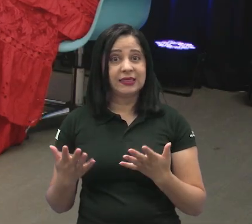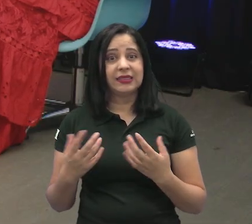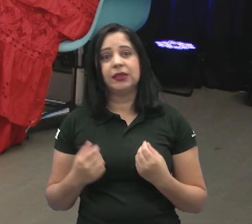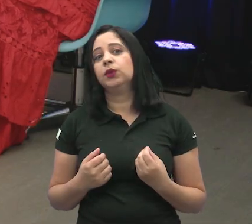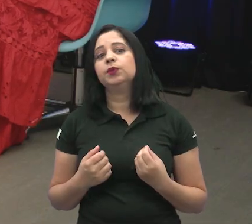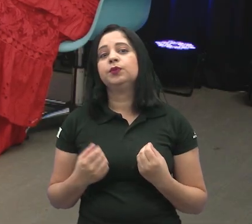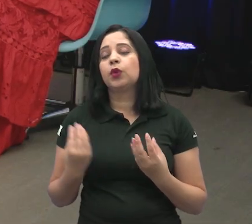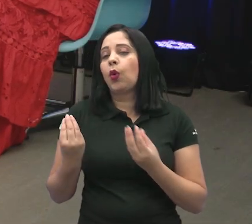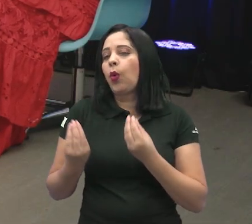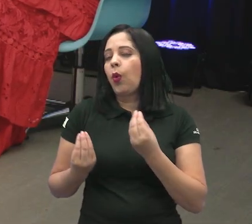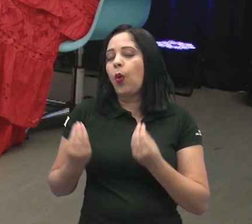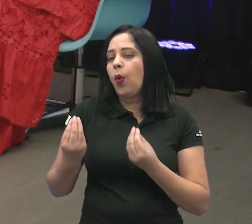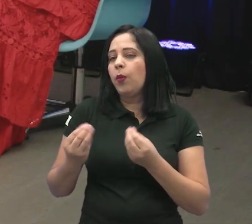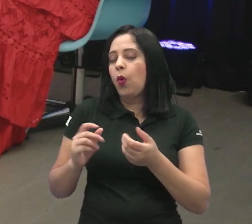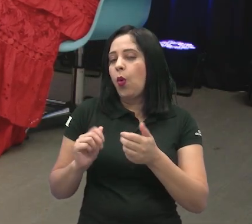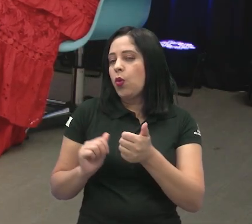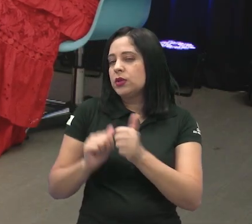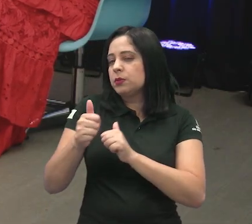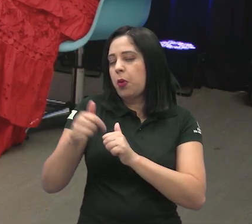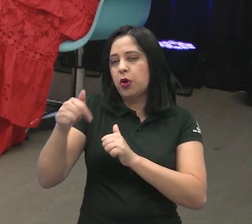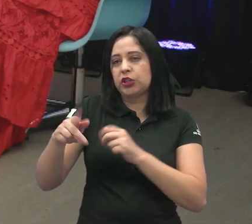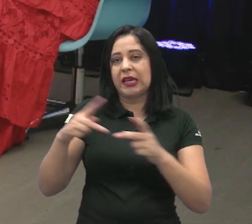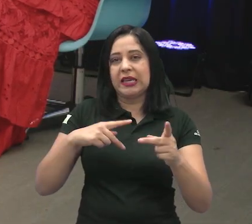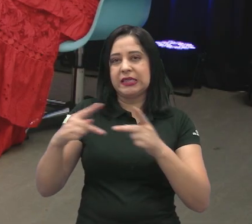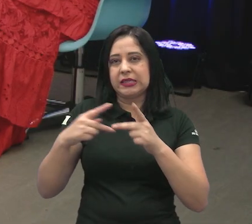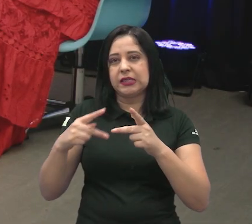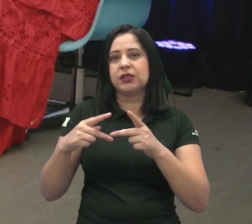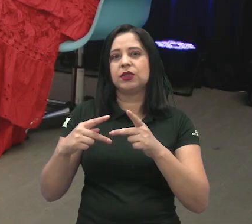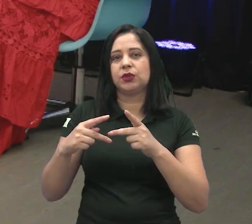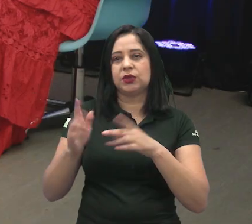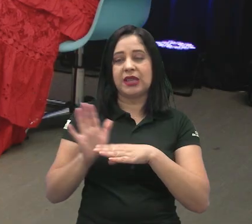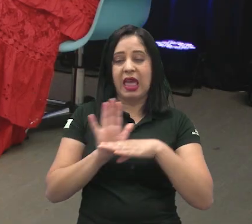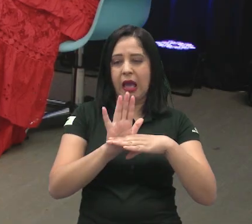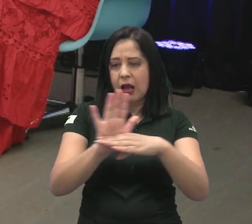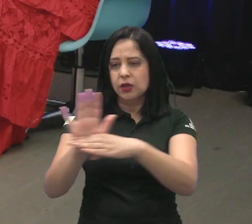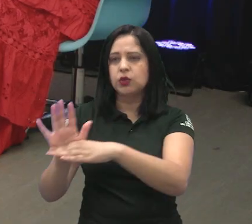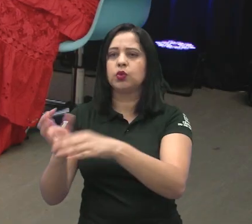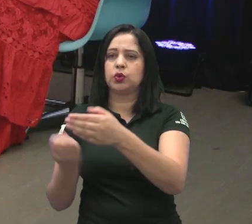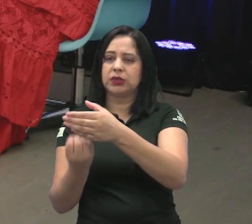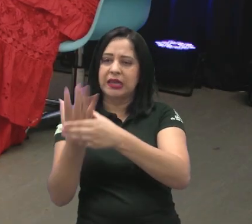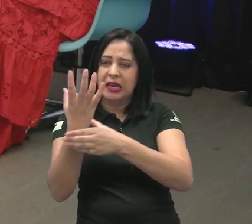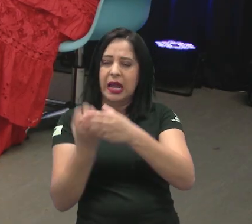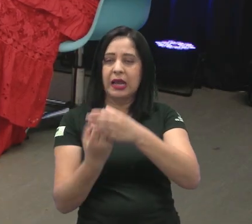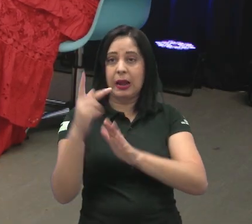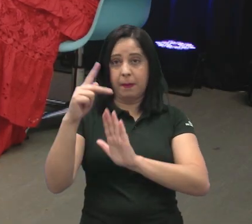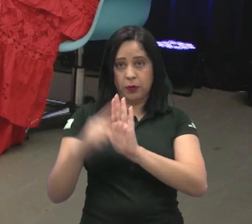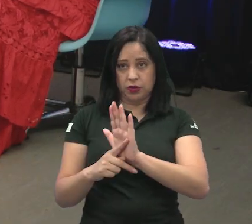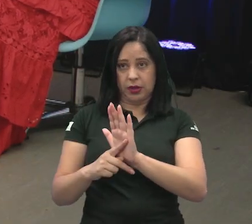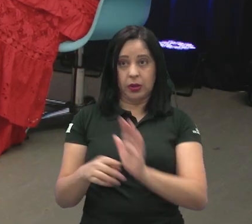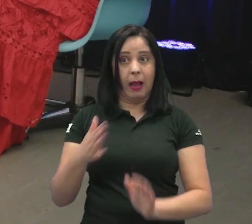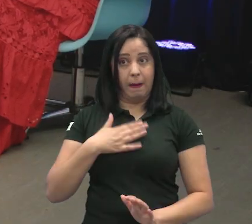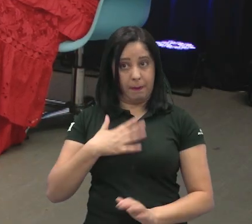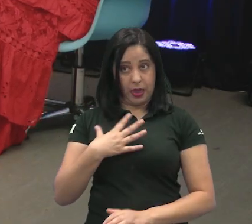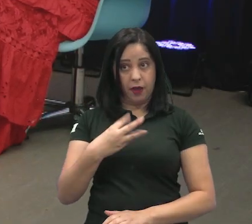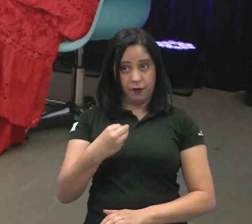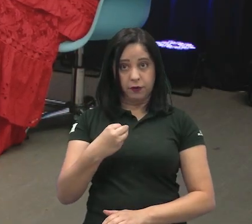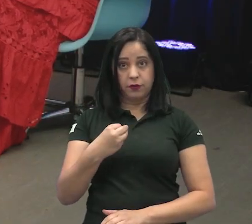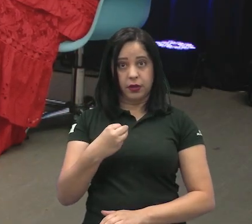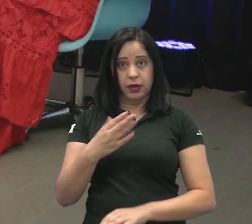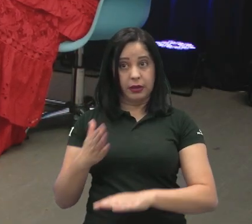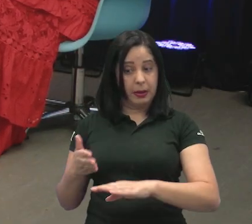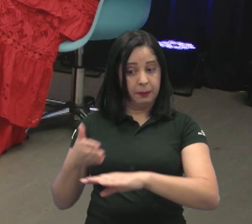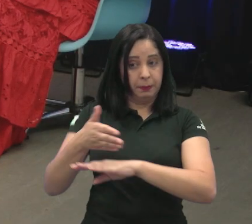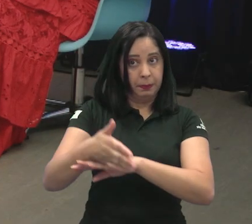aqui de São José, né, tem peso na construção através de vários projetos. Aí a minha filha mesma participa do Atleta